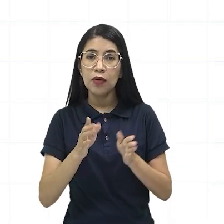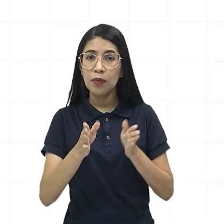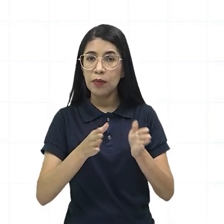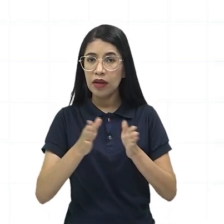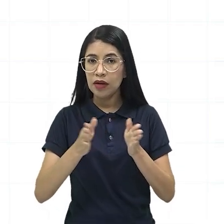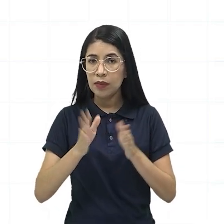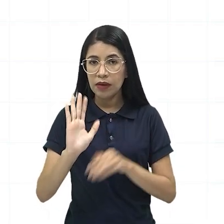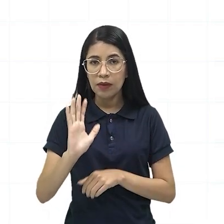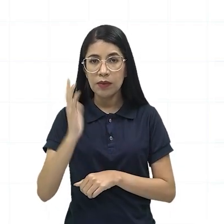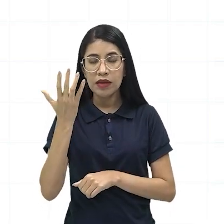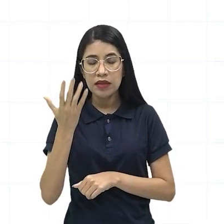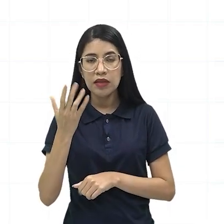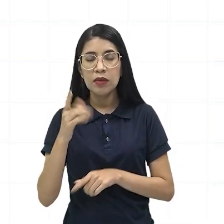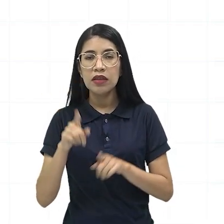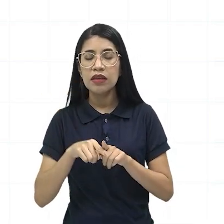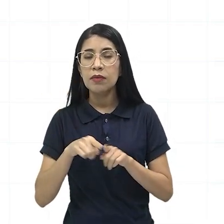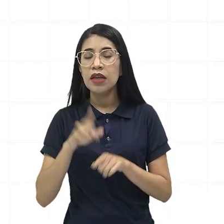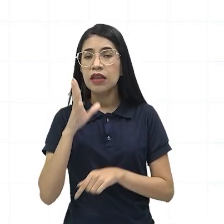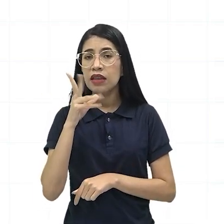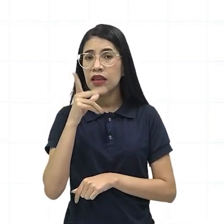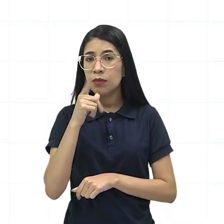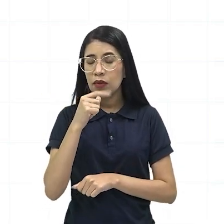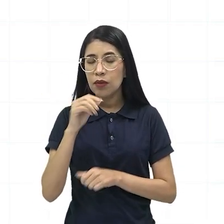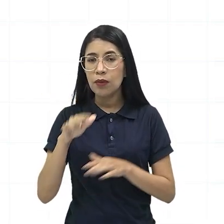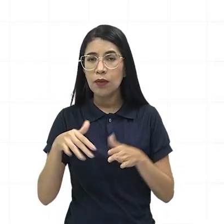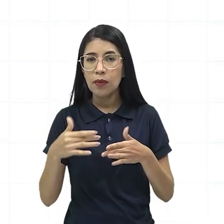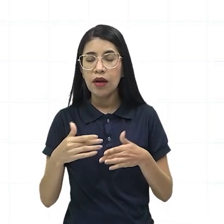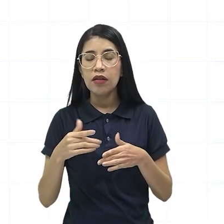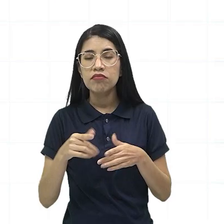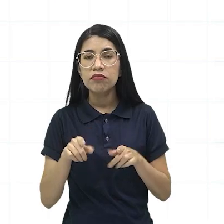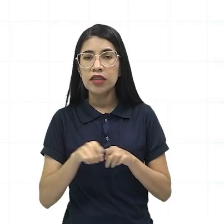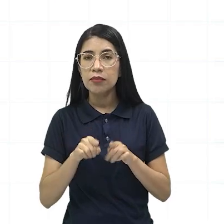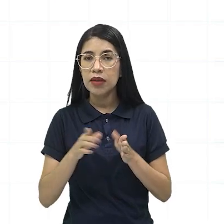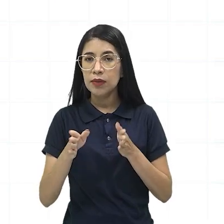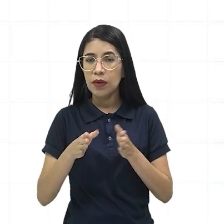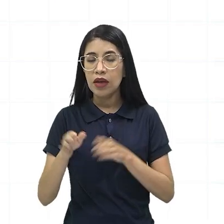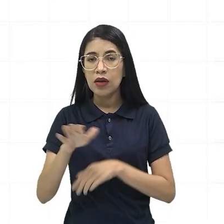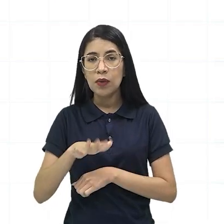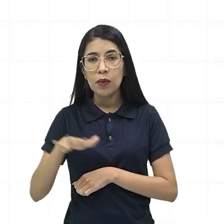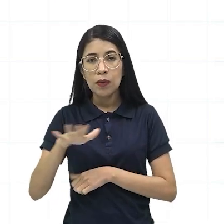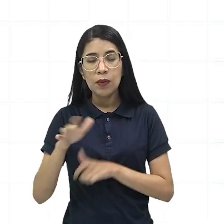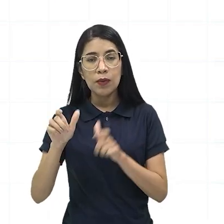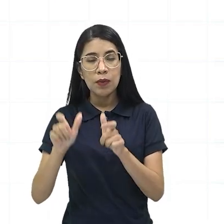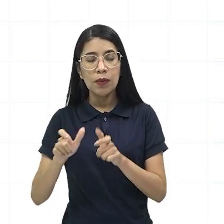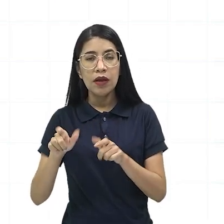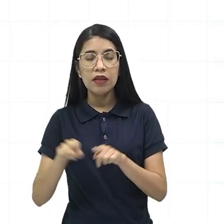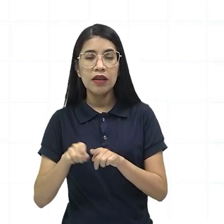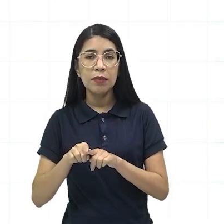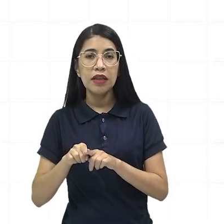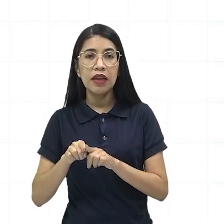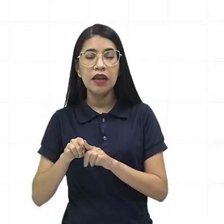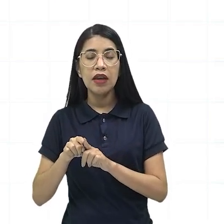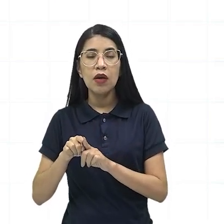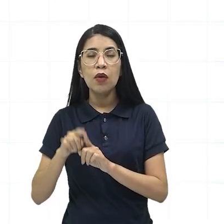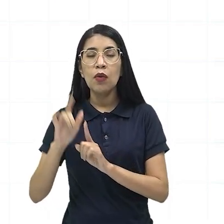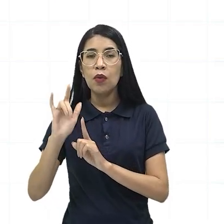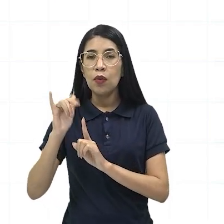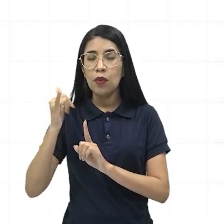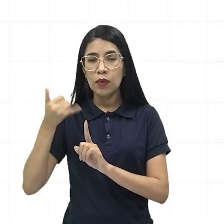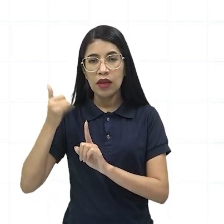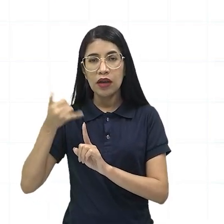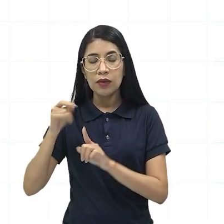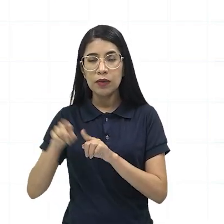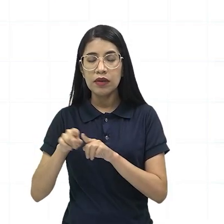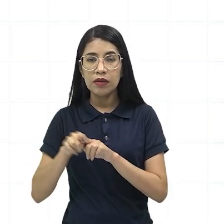se passa e por quanto tempo aquela narrativa se desenvolve e o espaço. Também teremos o nosso narrador. Nosso narrador pode ser em